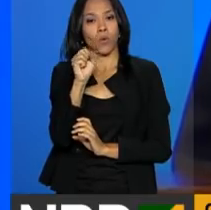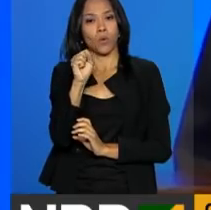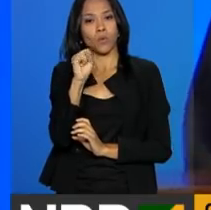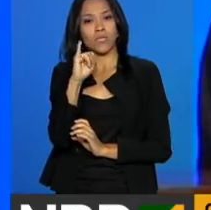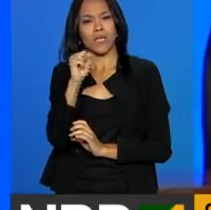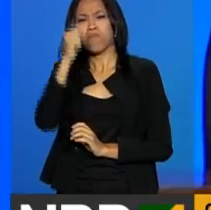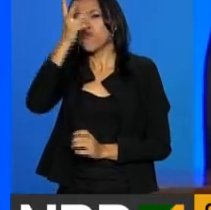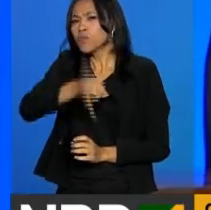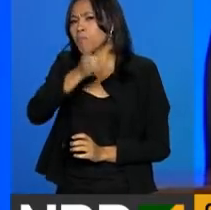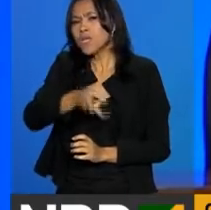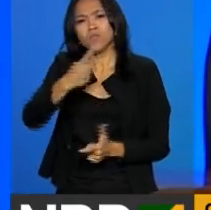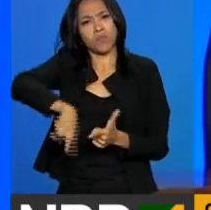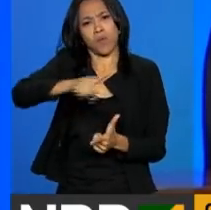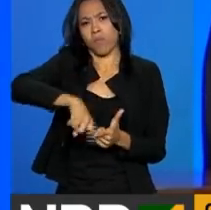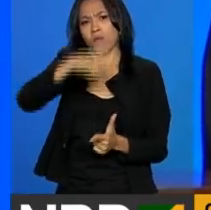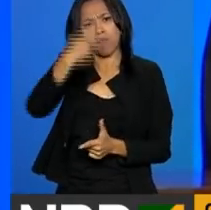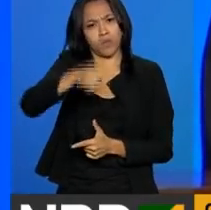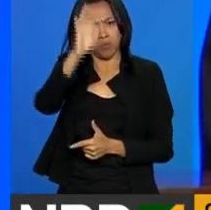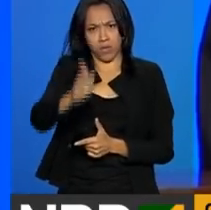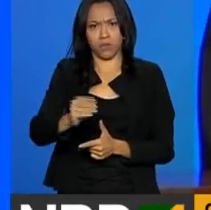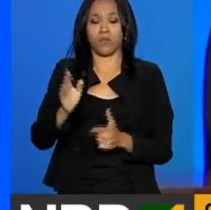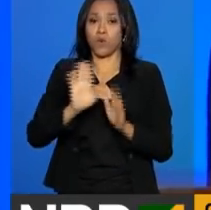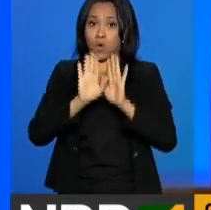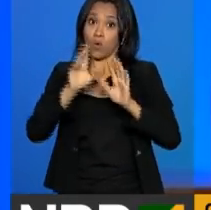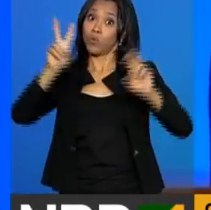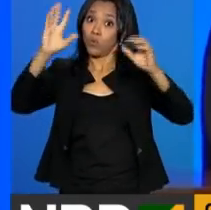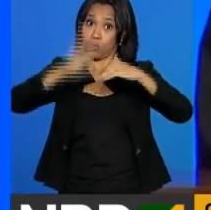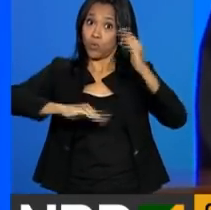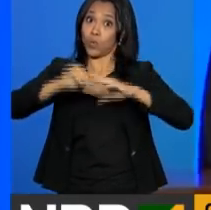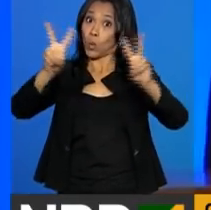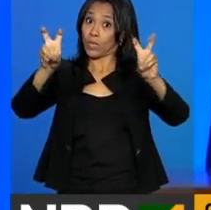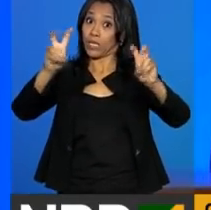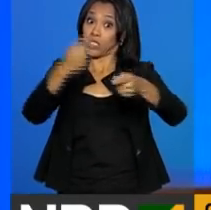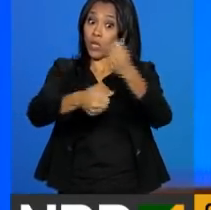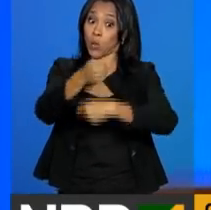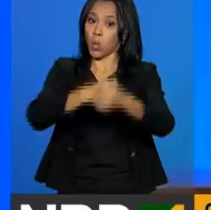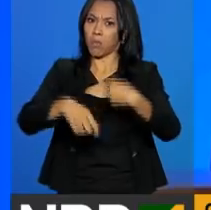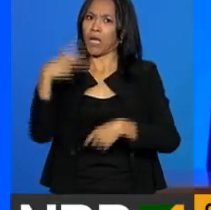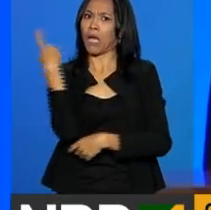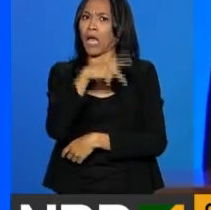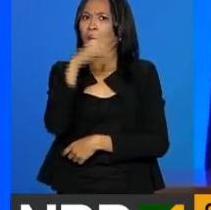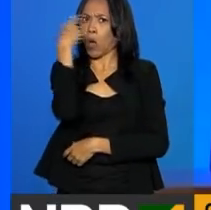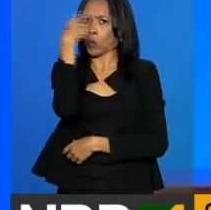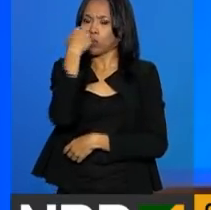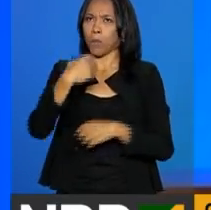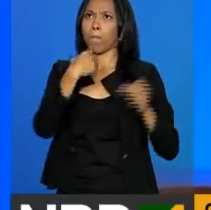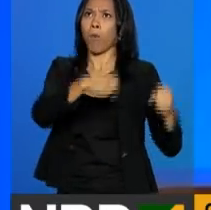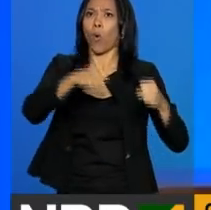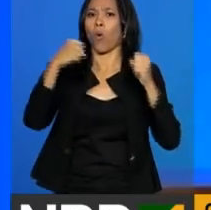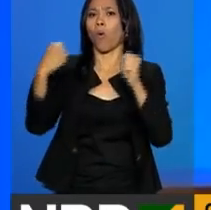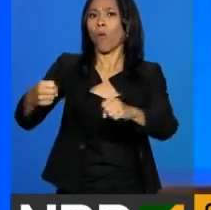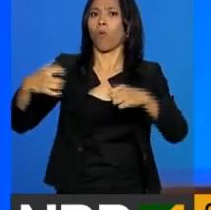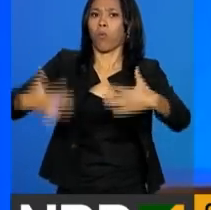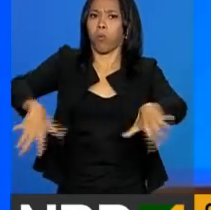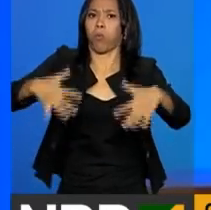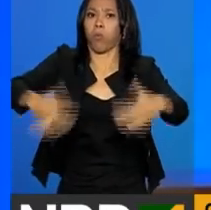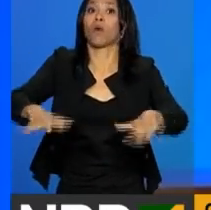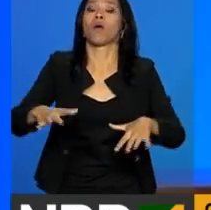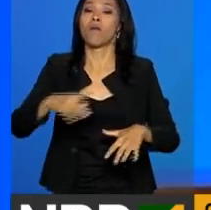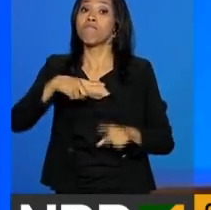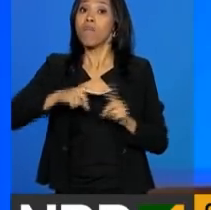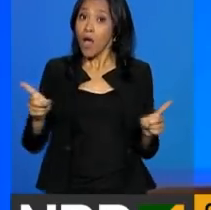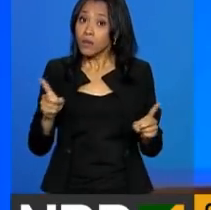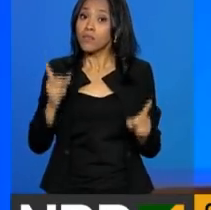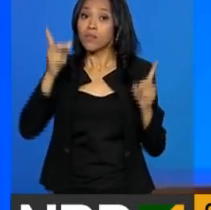sobre o foco econômico não é embora seja muito uma potência maior mas os problemas econômicos o restante eram